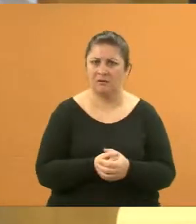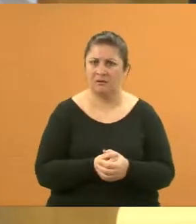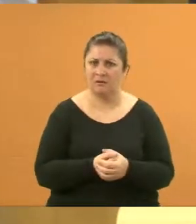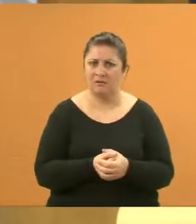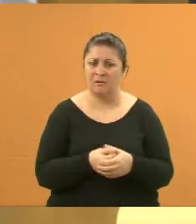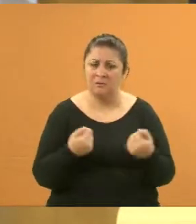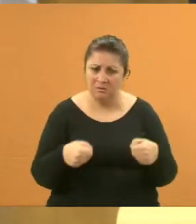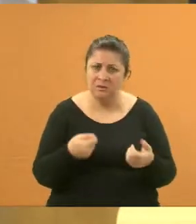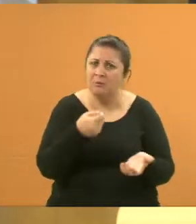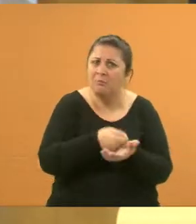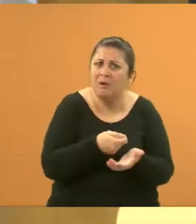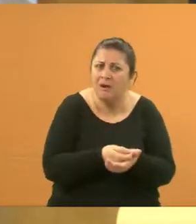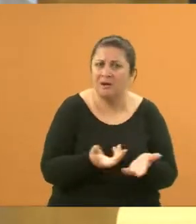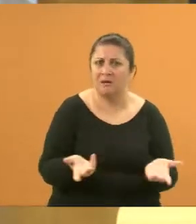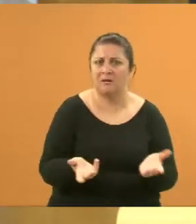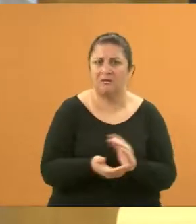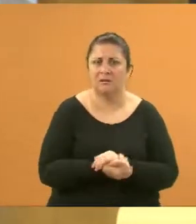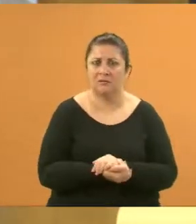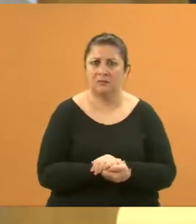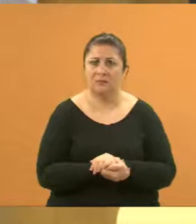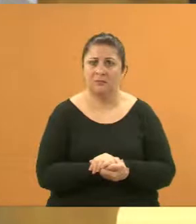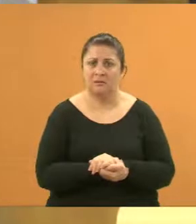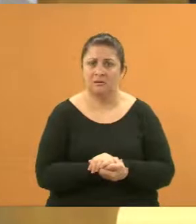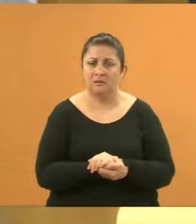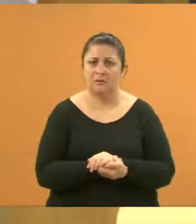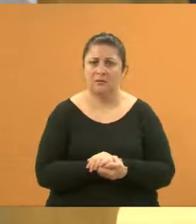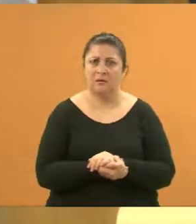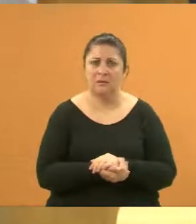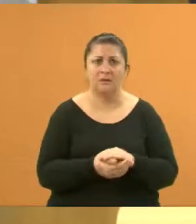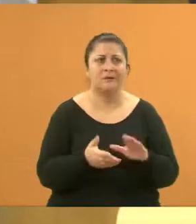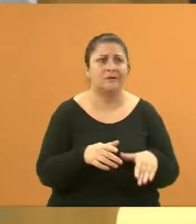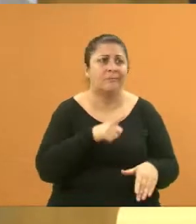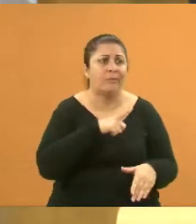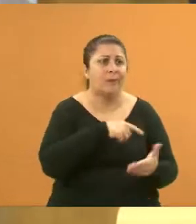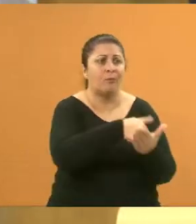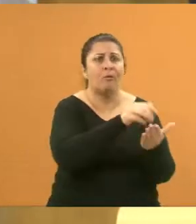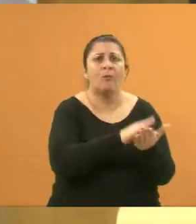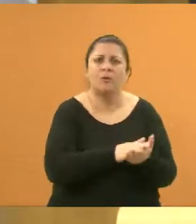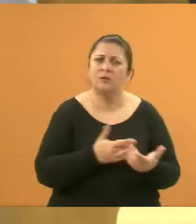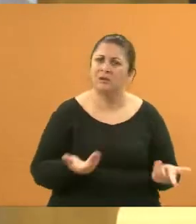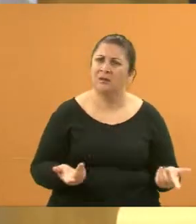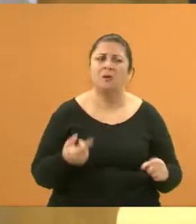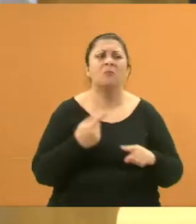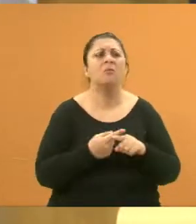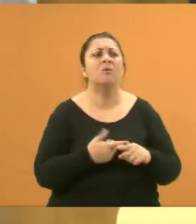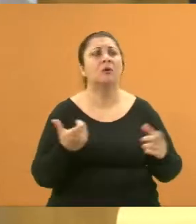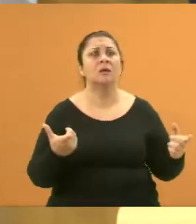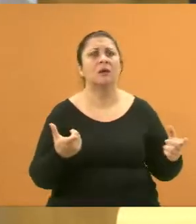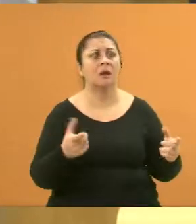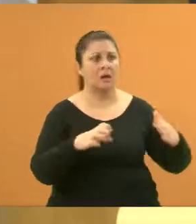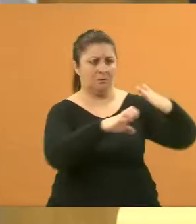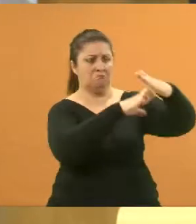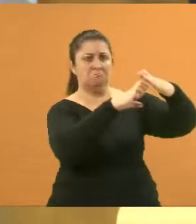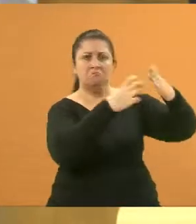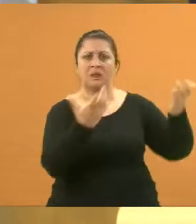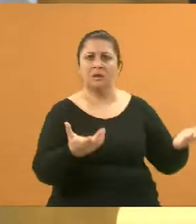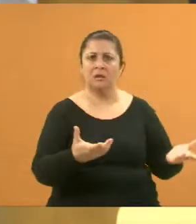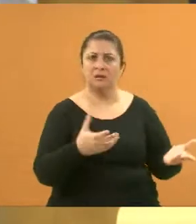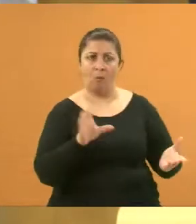que pagar, e muitos que têm que pagar, que muitas vezes é executado, e por que não executa os grandes